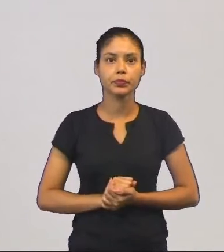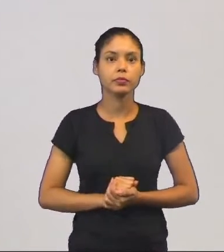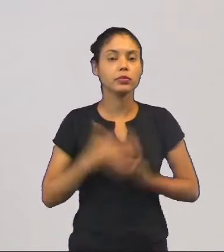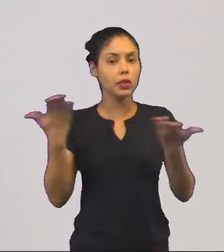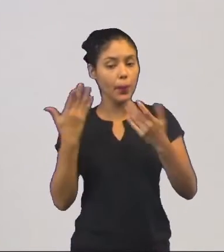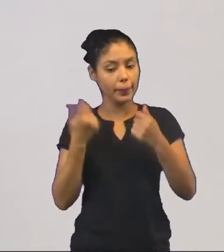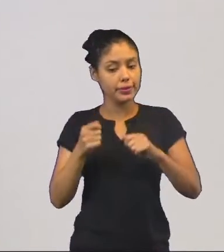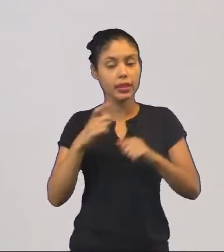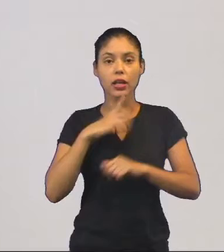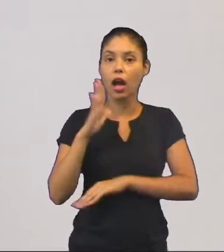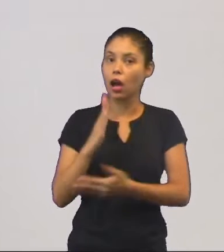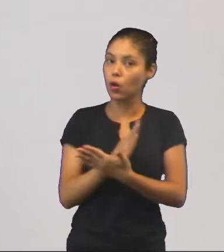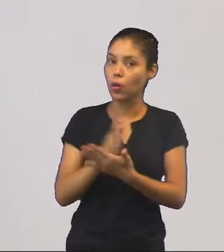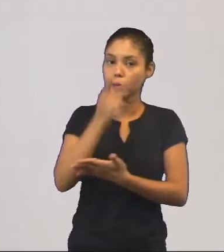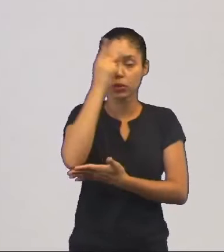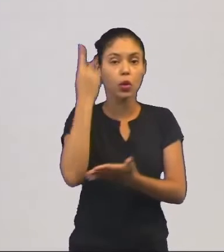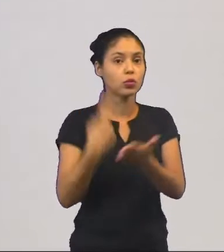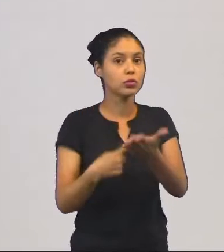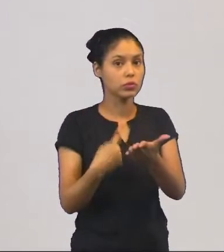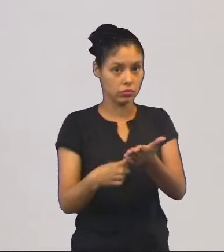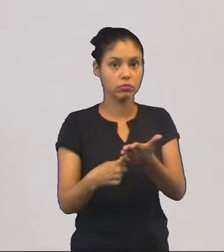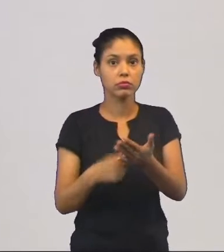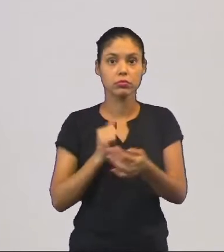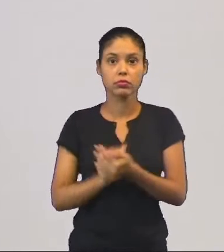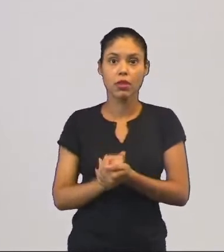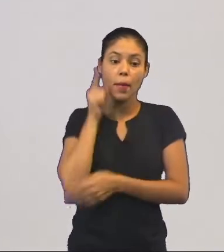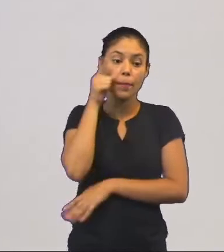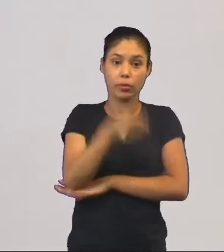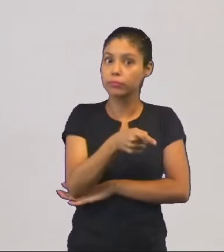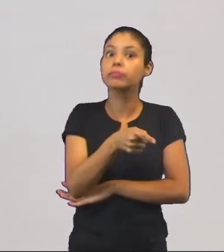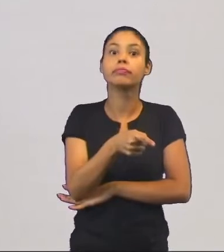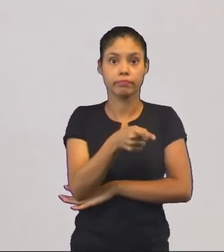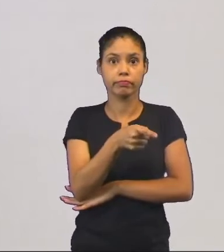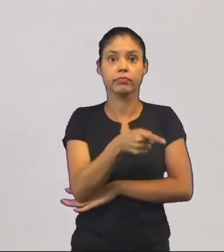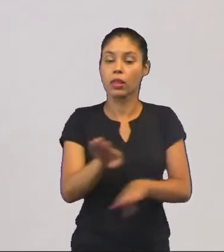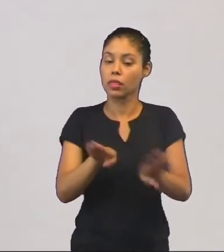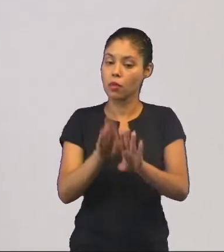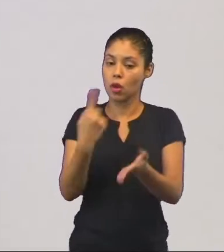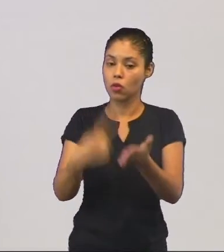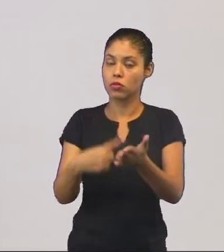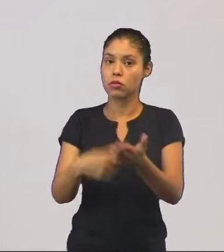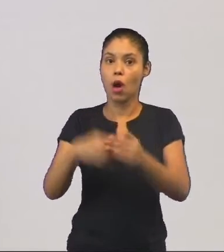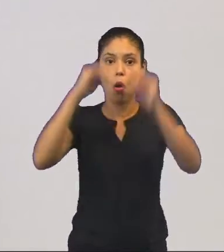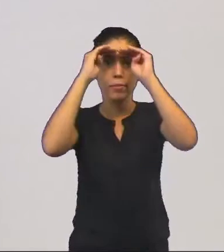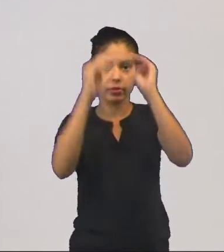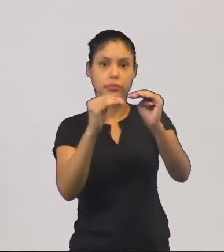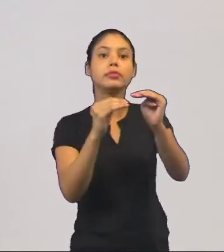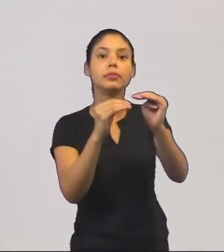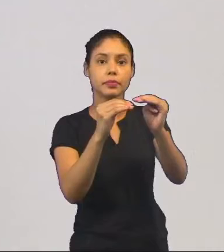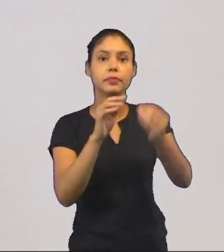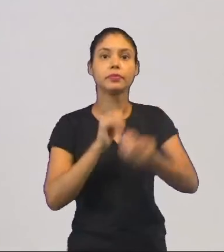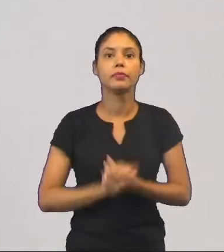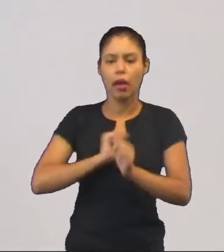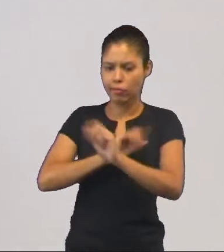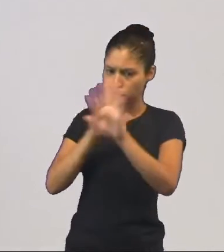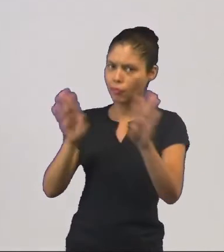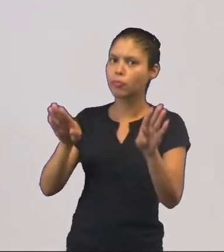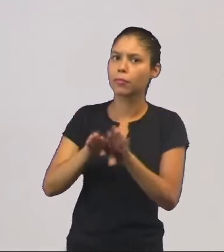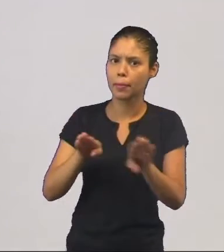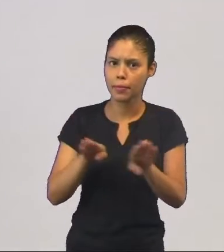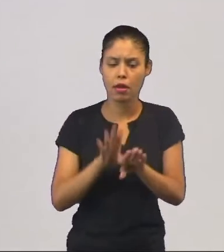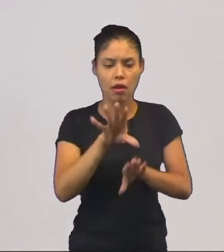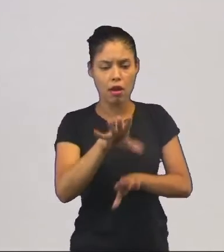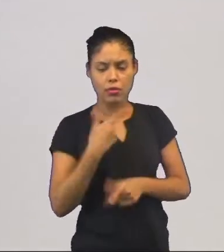Então, é necessário alguém que está na condição de mandar e alguém que está na condição de obedecer. É claro que